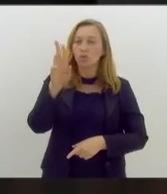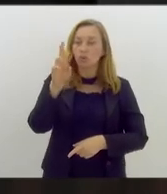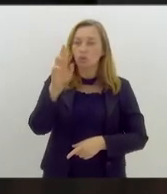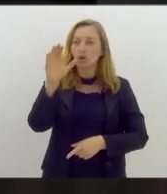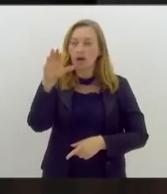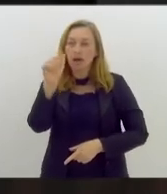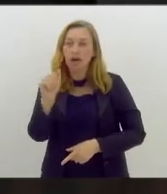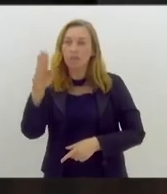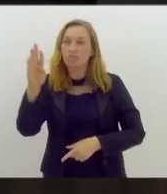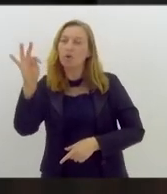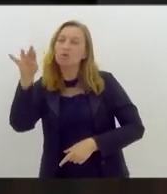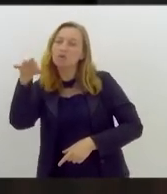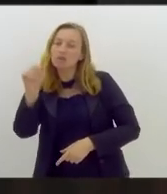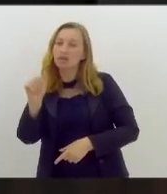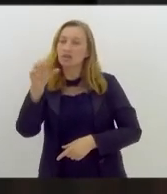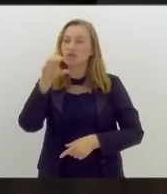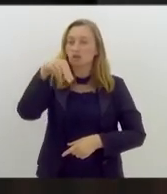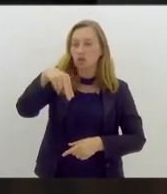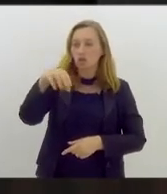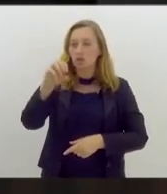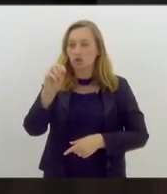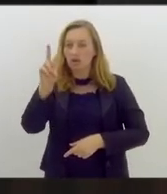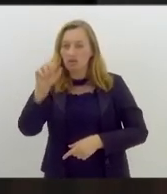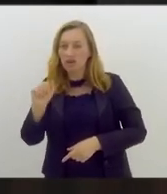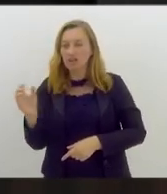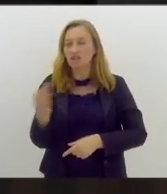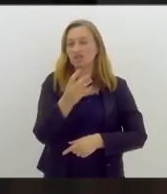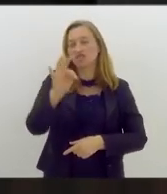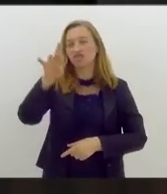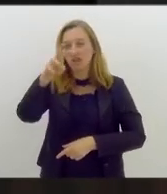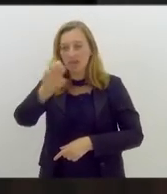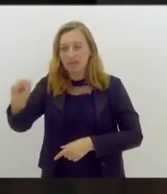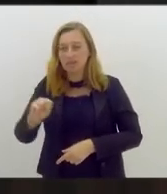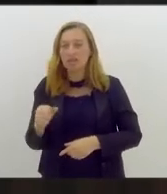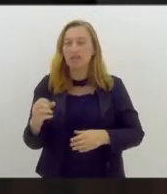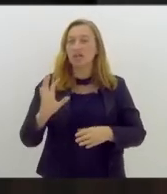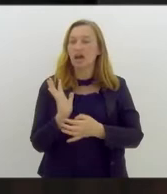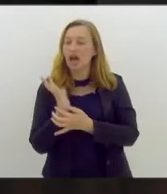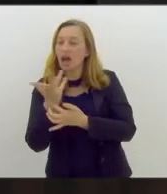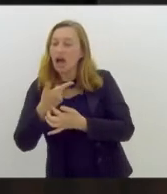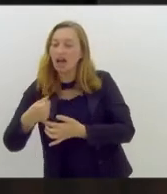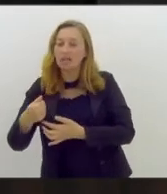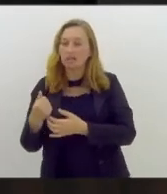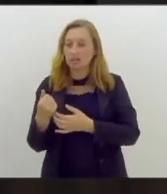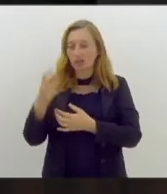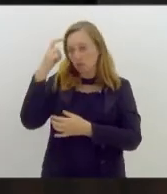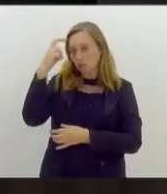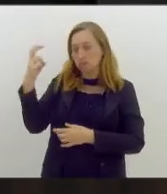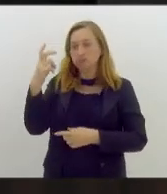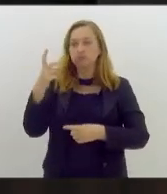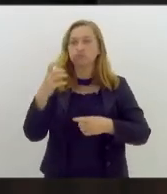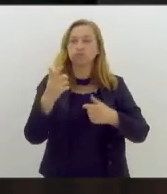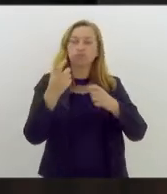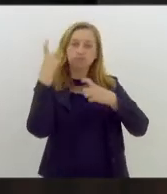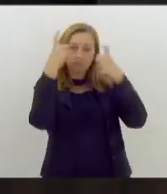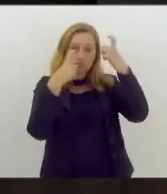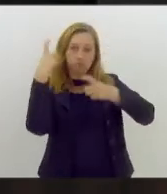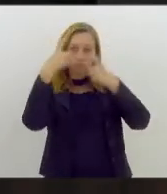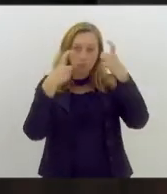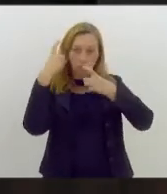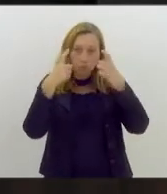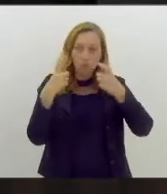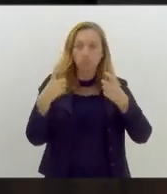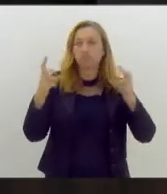Jazz. Suas atividades de promoção à arte e à cultura possuem grande preocupação com as